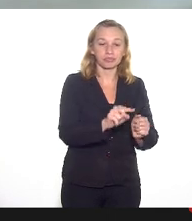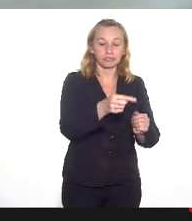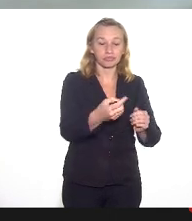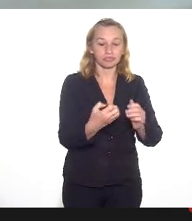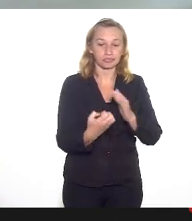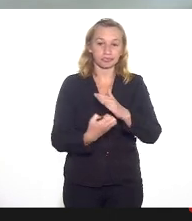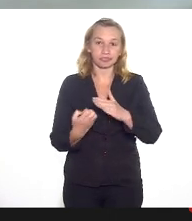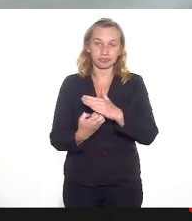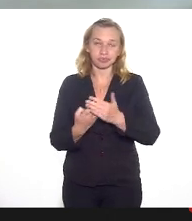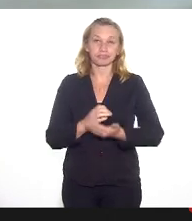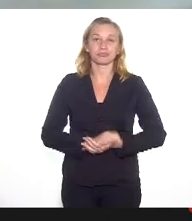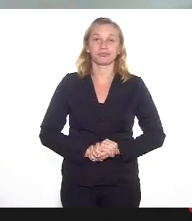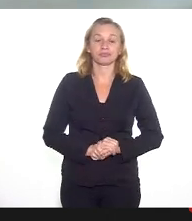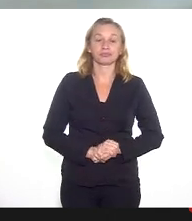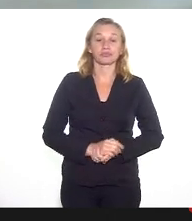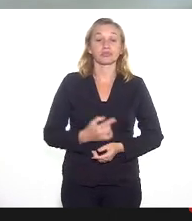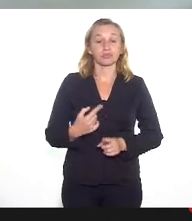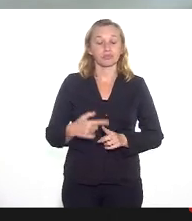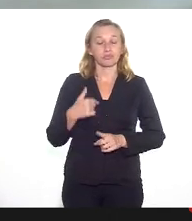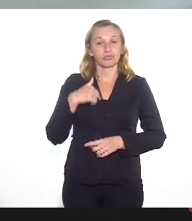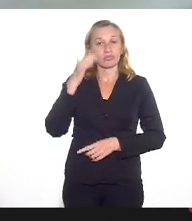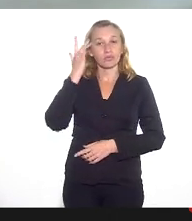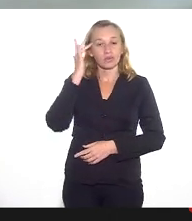concessionárias, porque eu achei